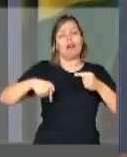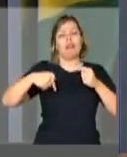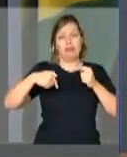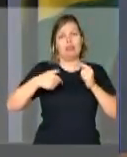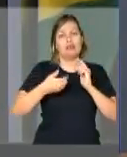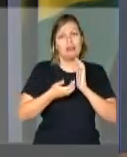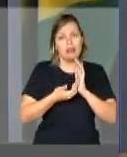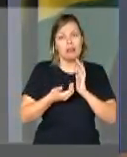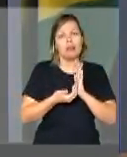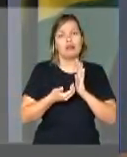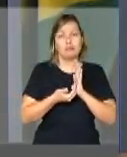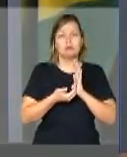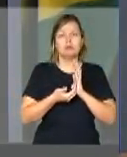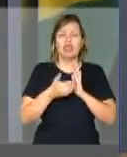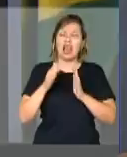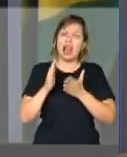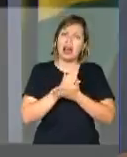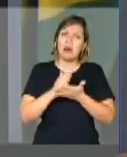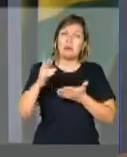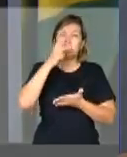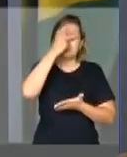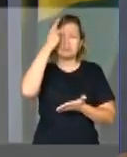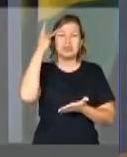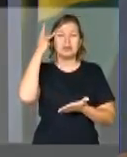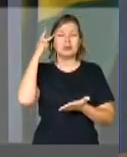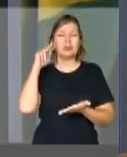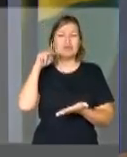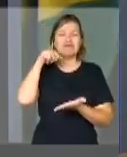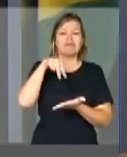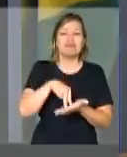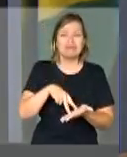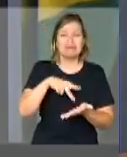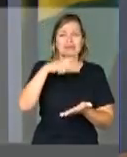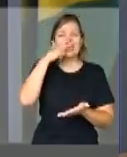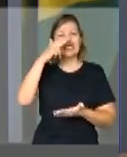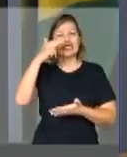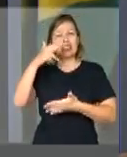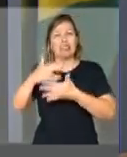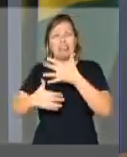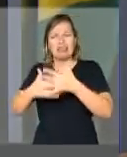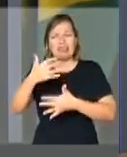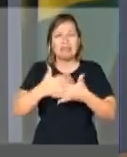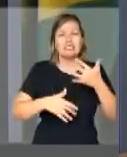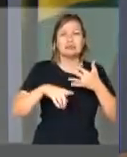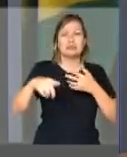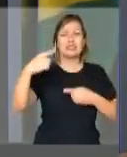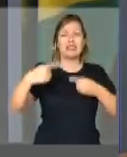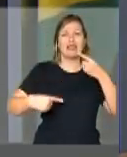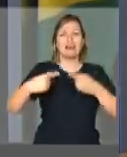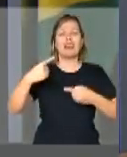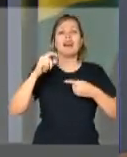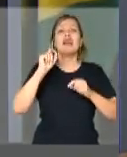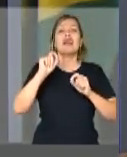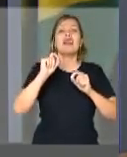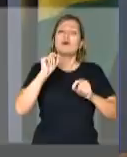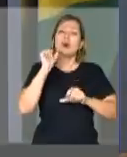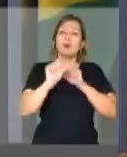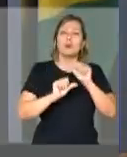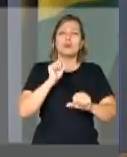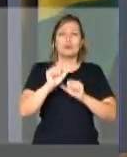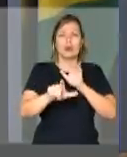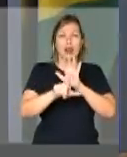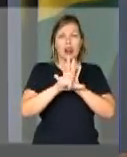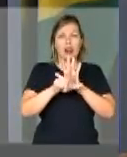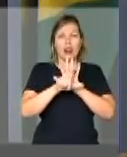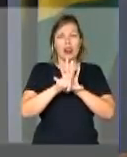essas pessoas tentam atravancar esse debate e essa discussão. A gente está falando da reforma da Previdência,